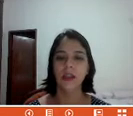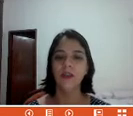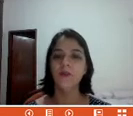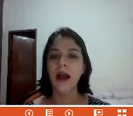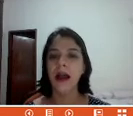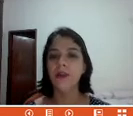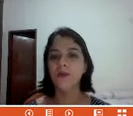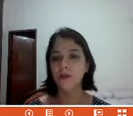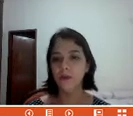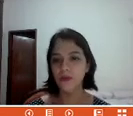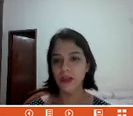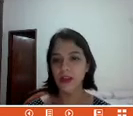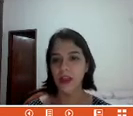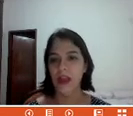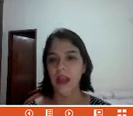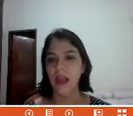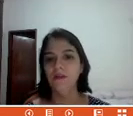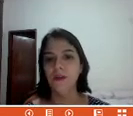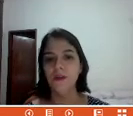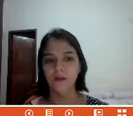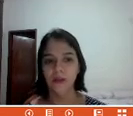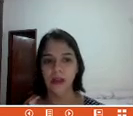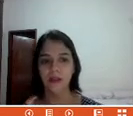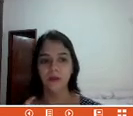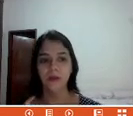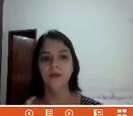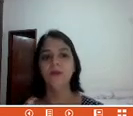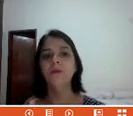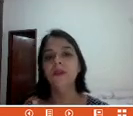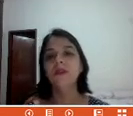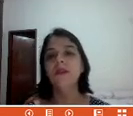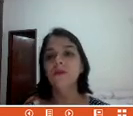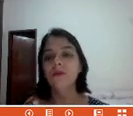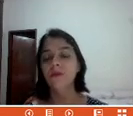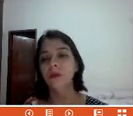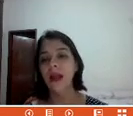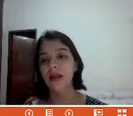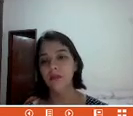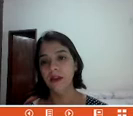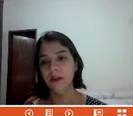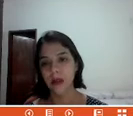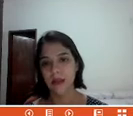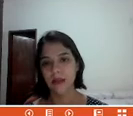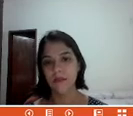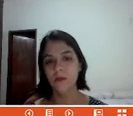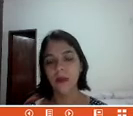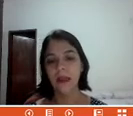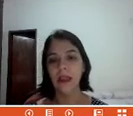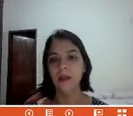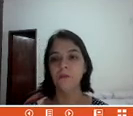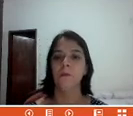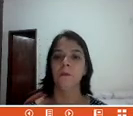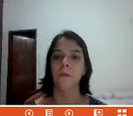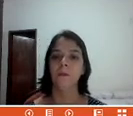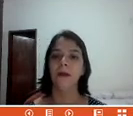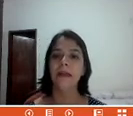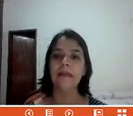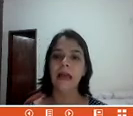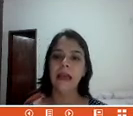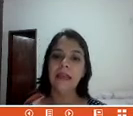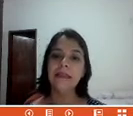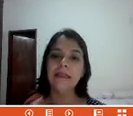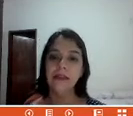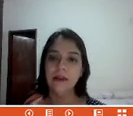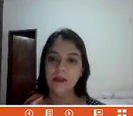1857 Eduardo Runte ele foi convidado pelo Dom Pedro II para vir ao Brasil para quê? Para